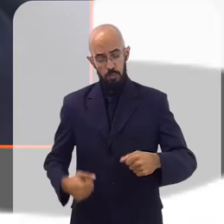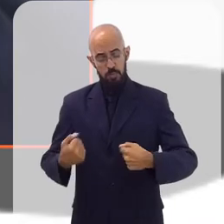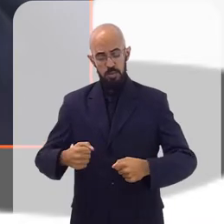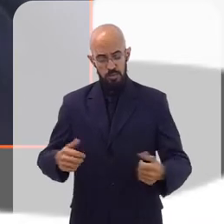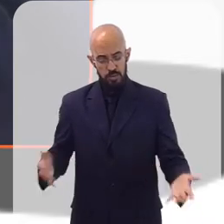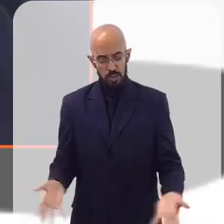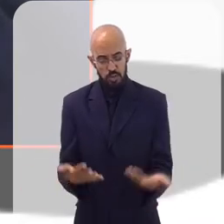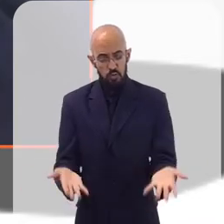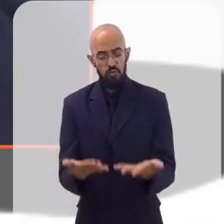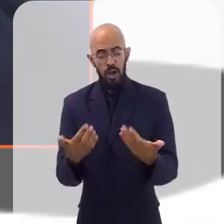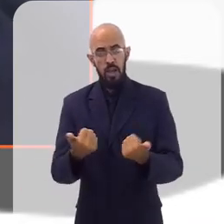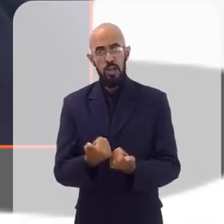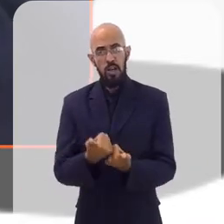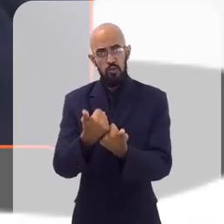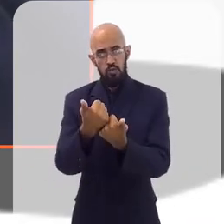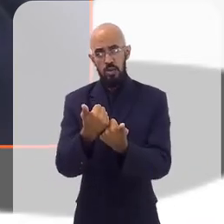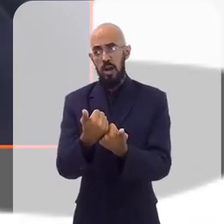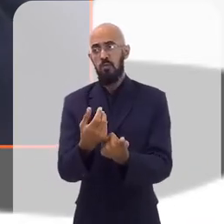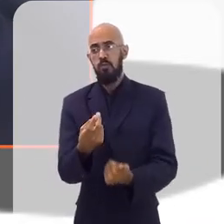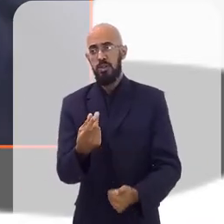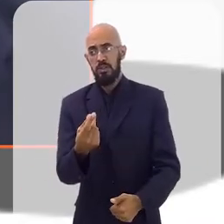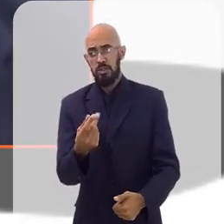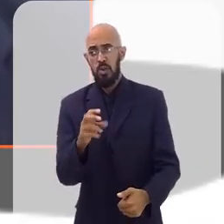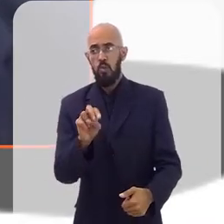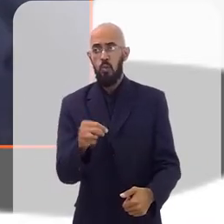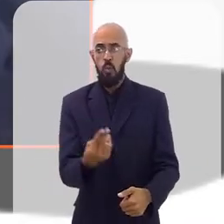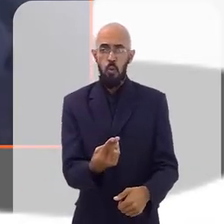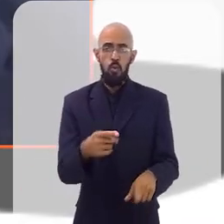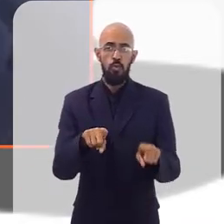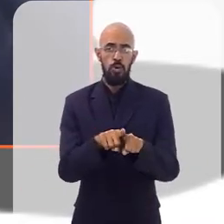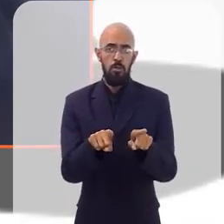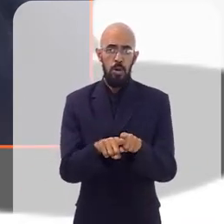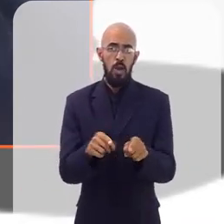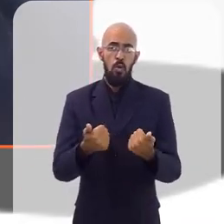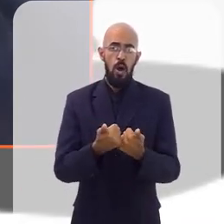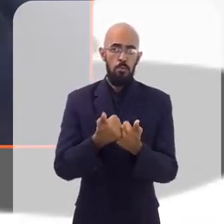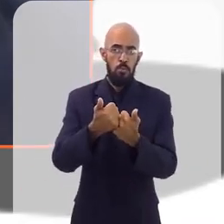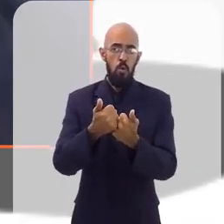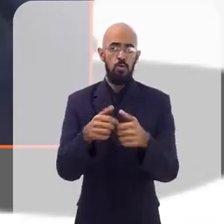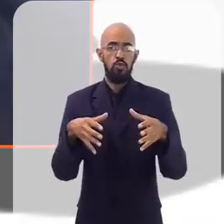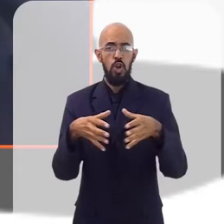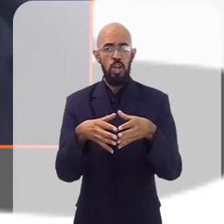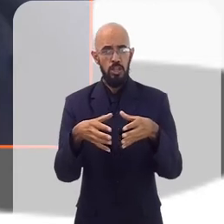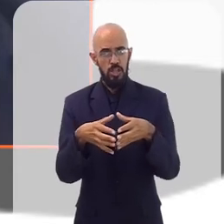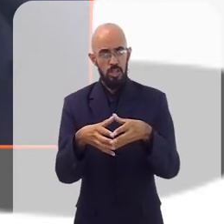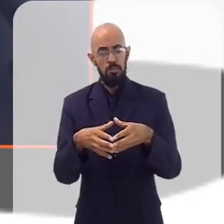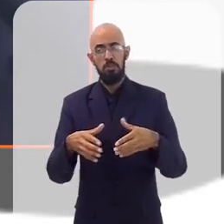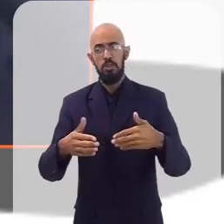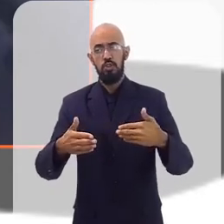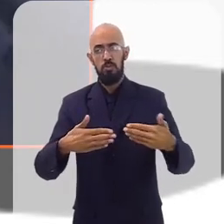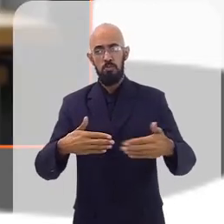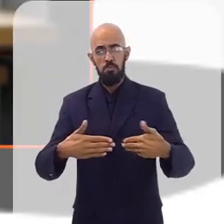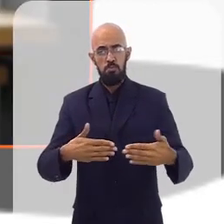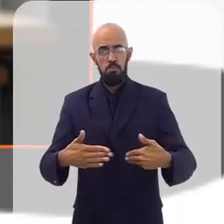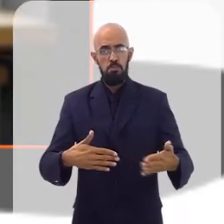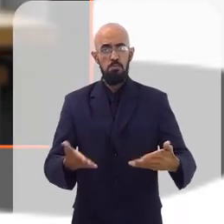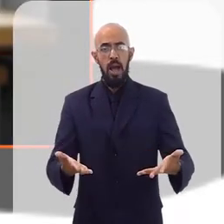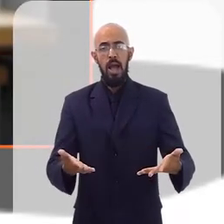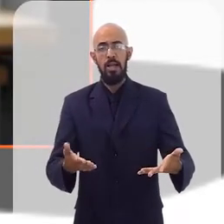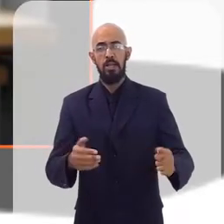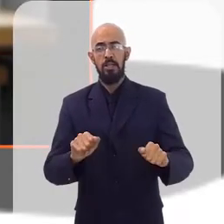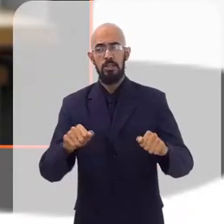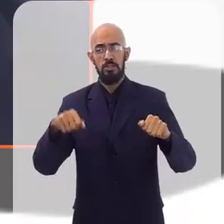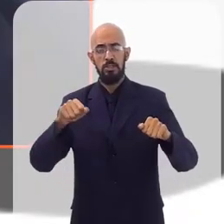tem que incentivar ele tem que ajudar seja fim eu quero seja com apoio de equipe de maquinário